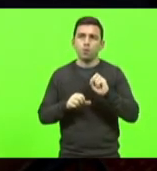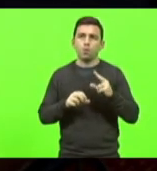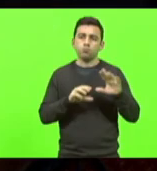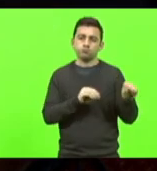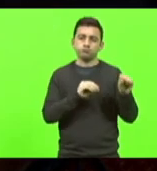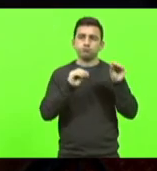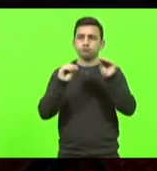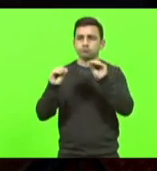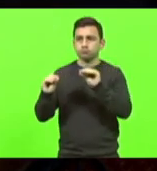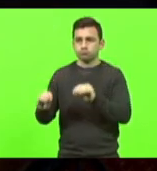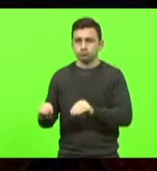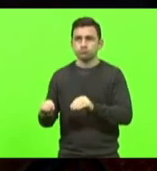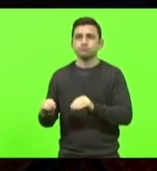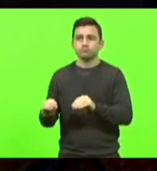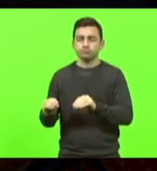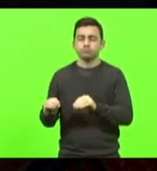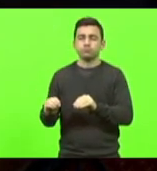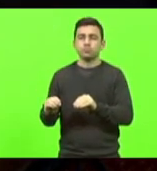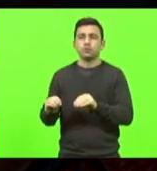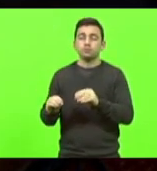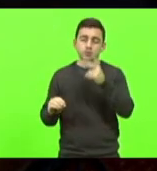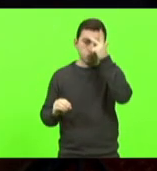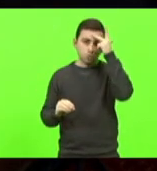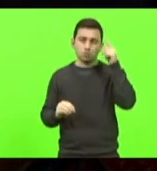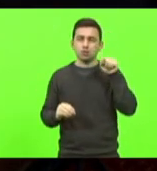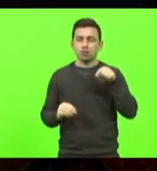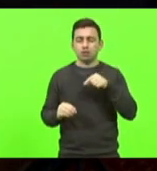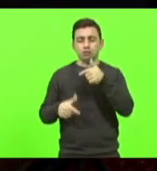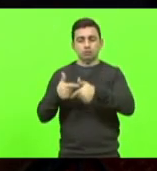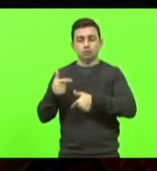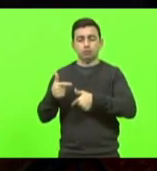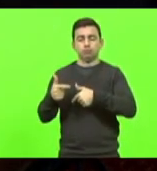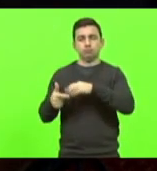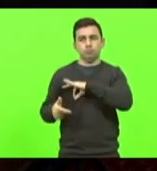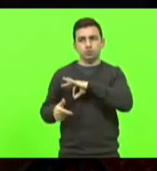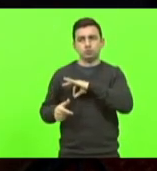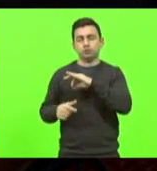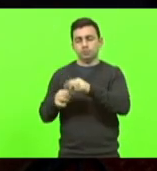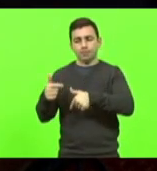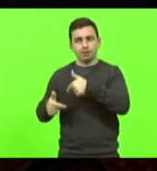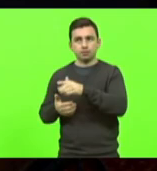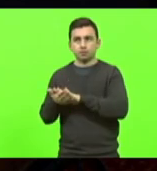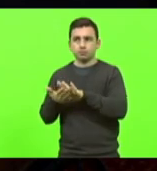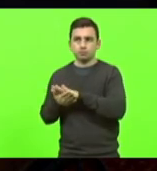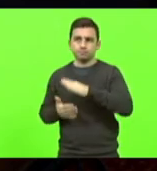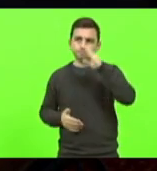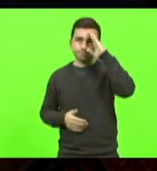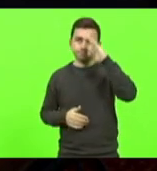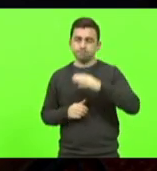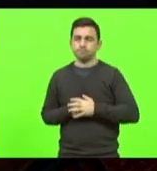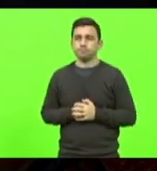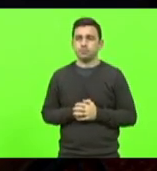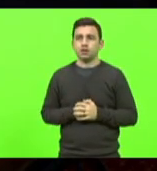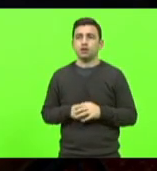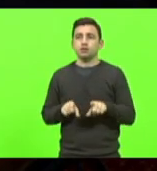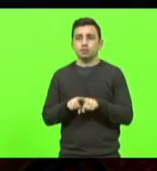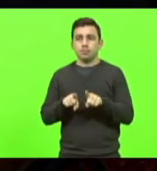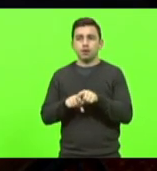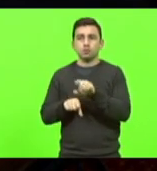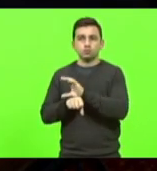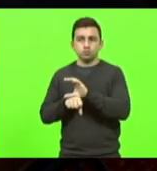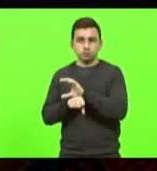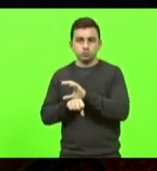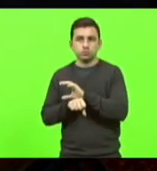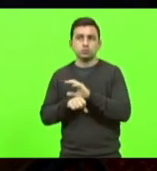de militares a atividade no seu Artigo 49 a constituição poderá ser emendada